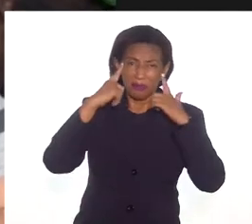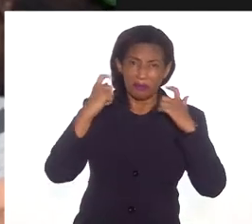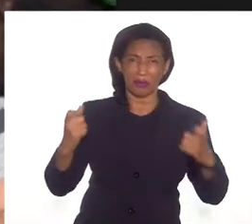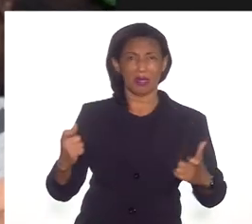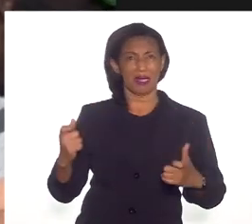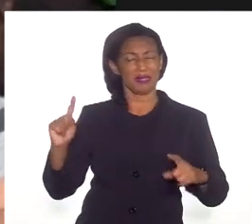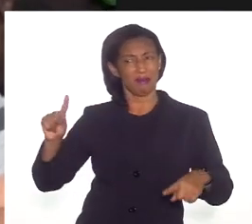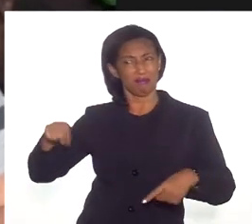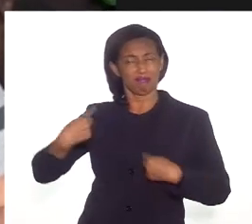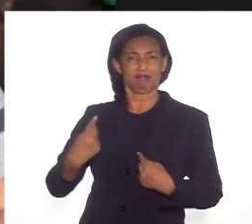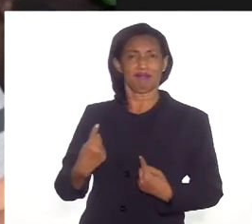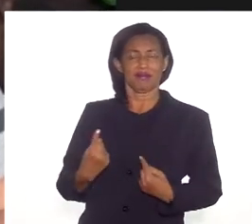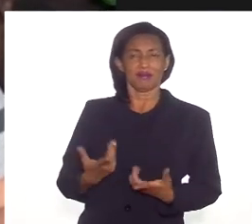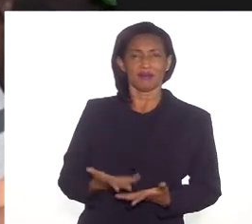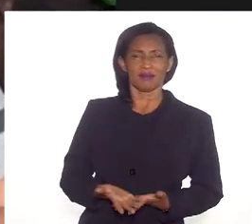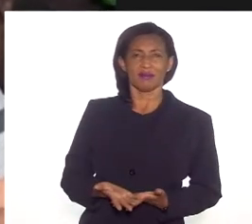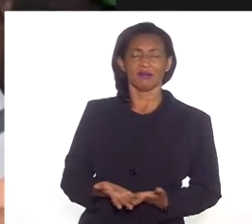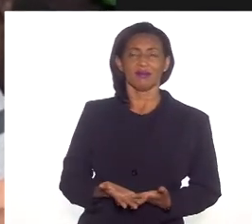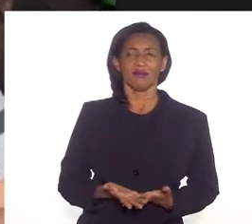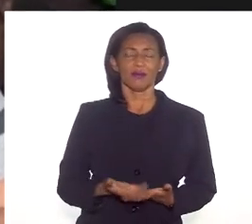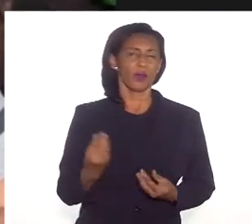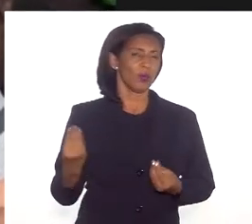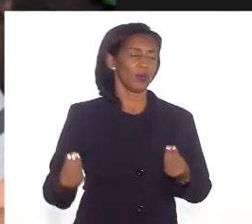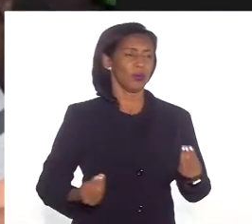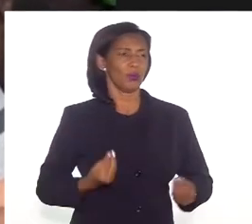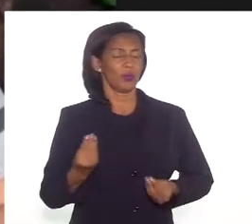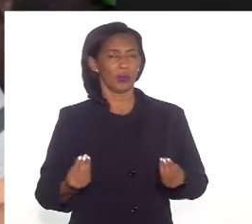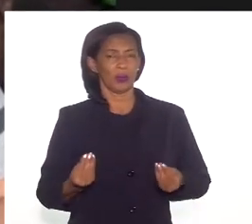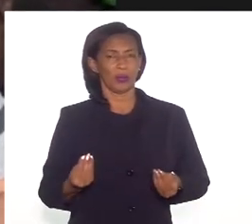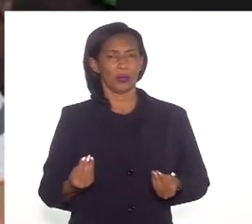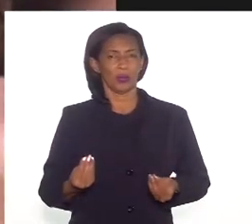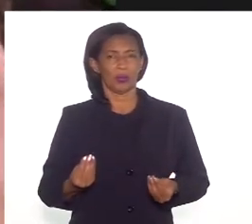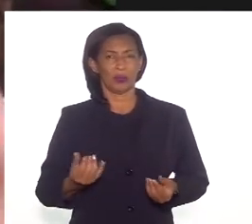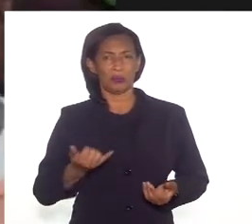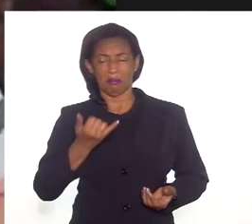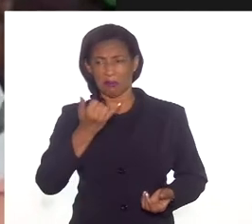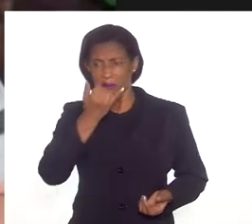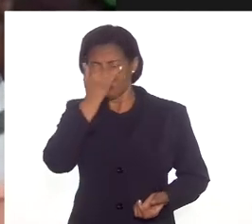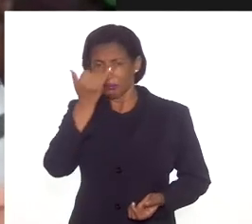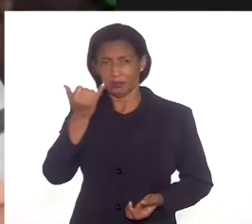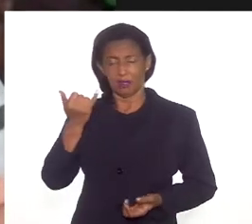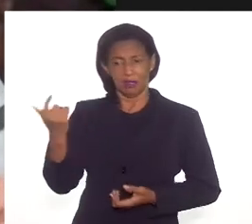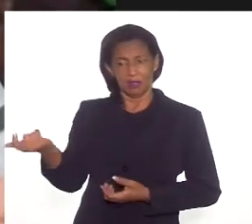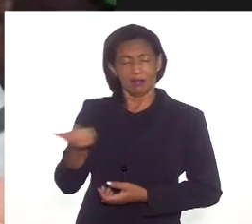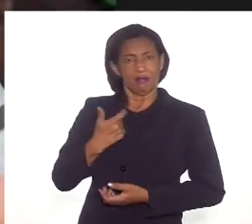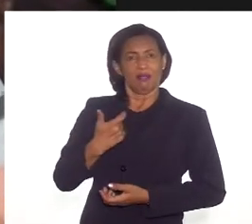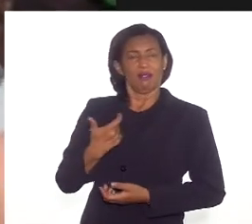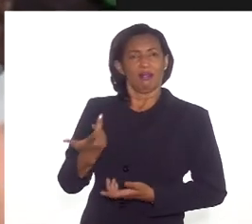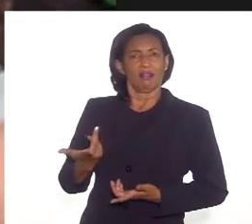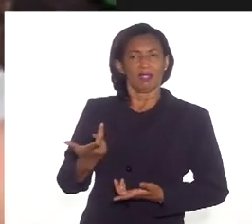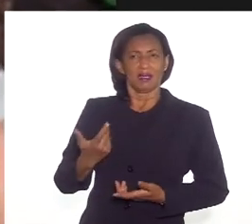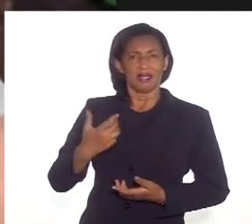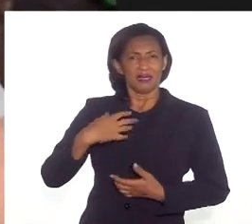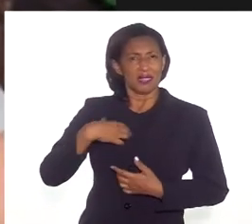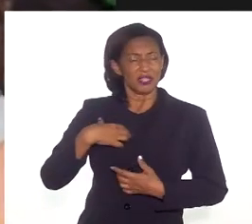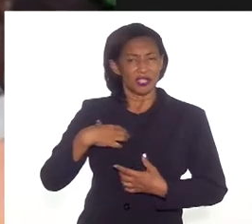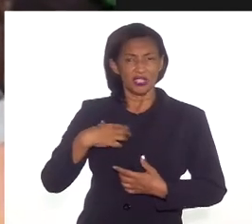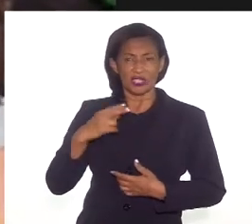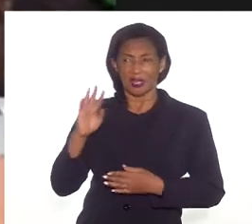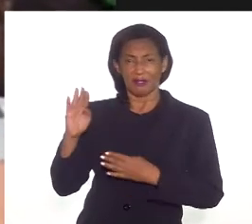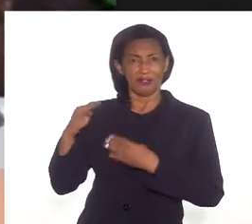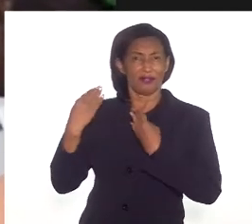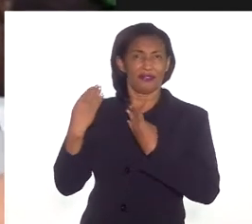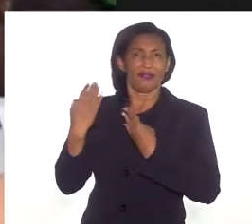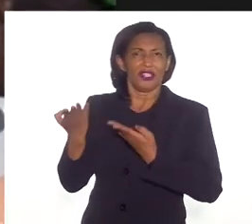uma violência grosseira, né? Uma estupidez completa, né? E a gente era a vítima, né?